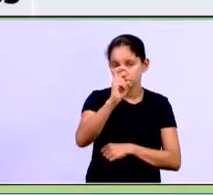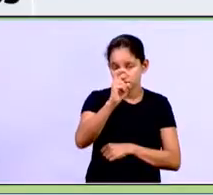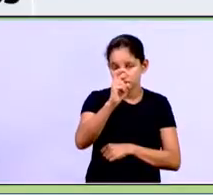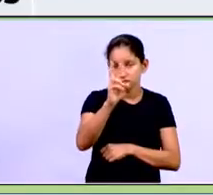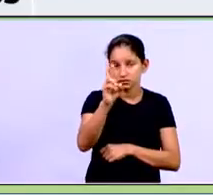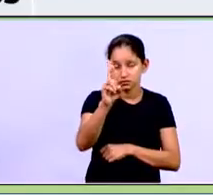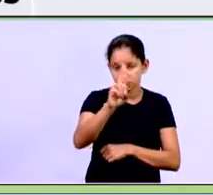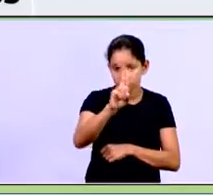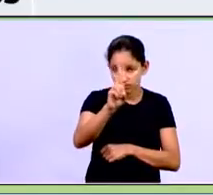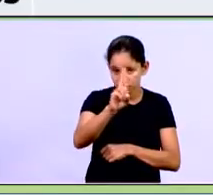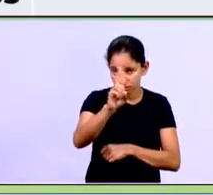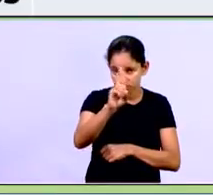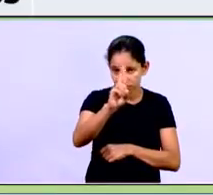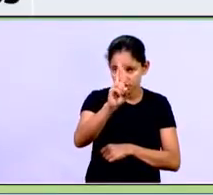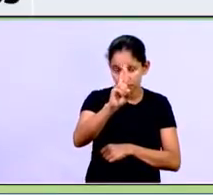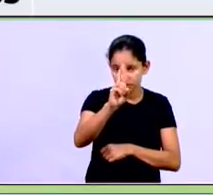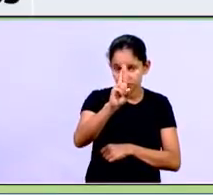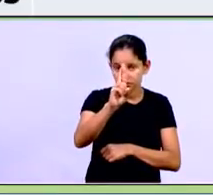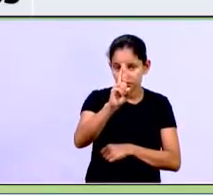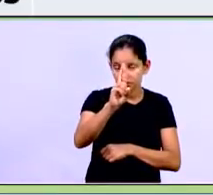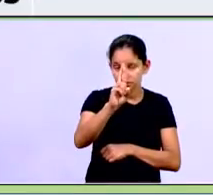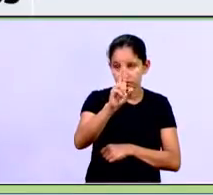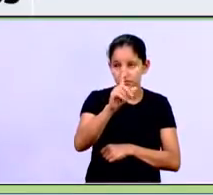R$785, ok?